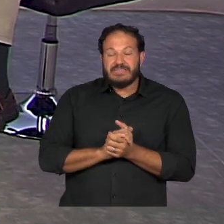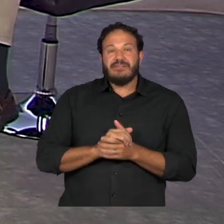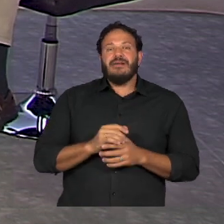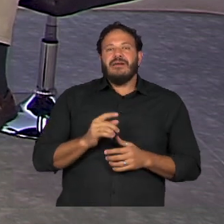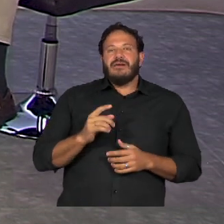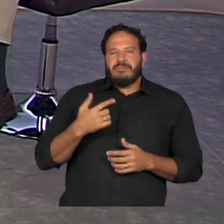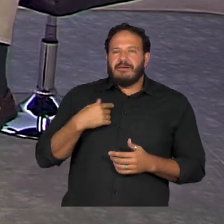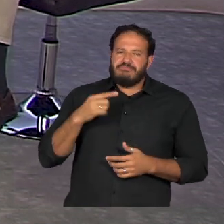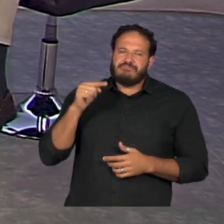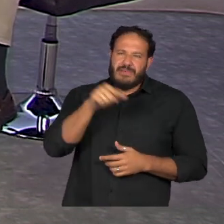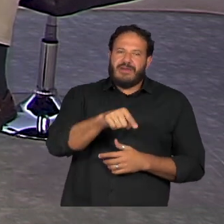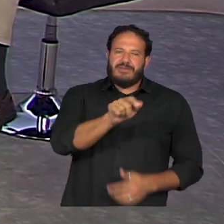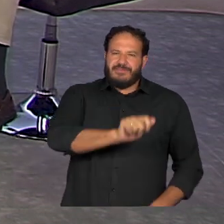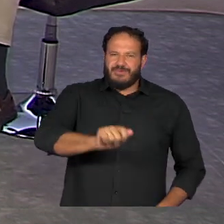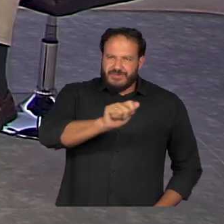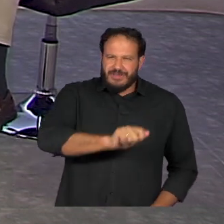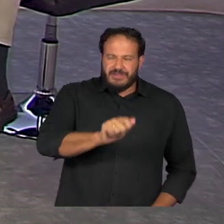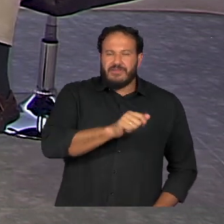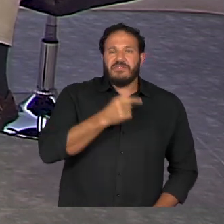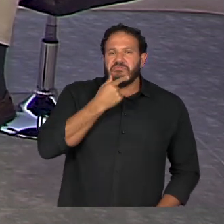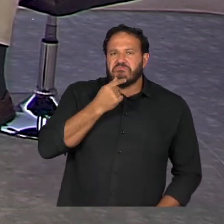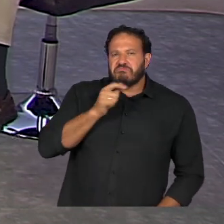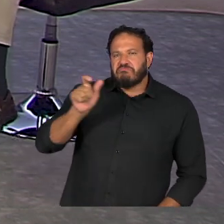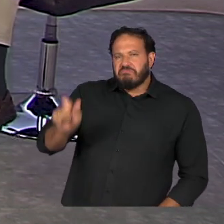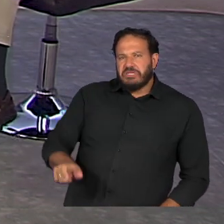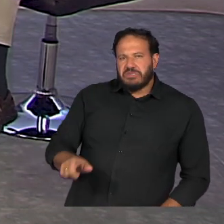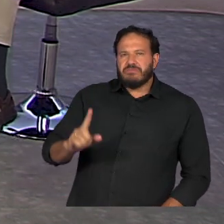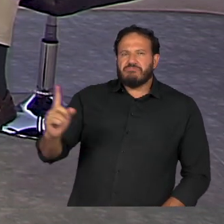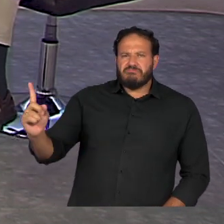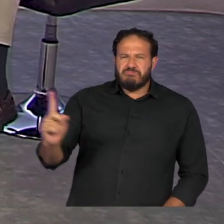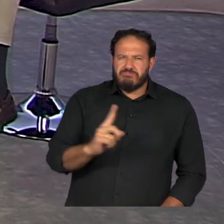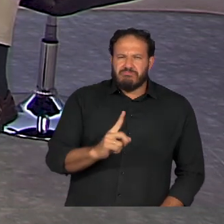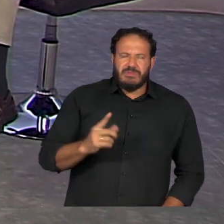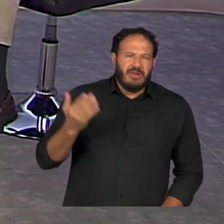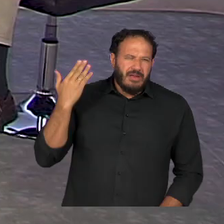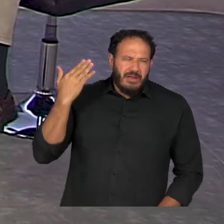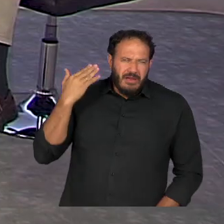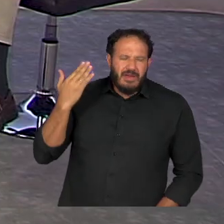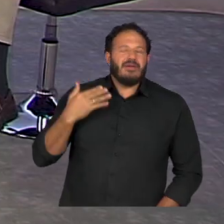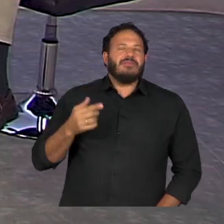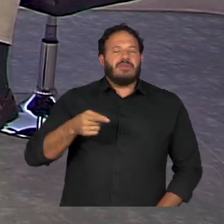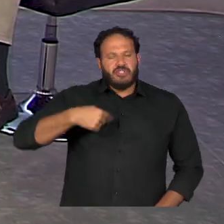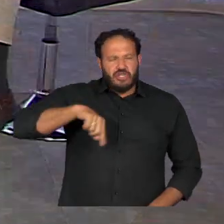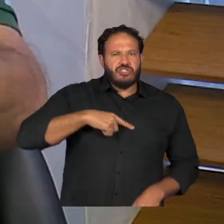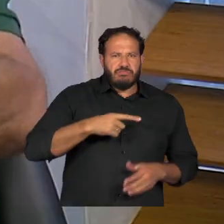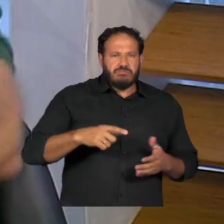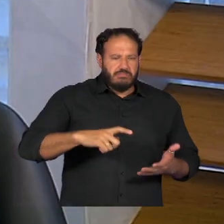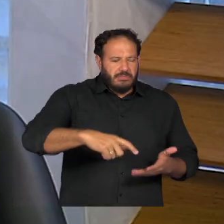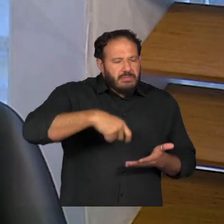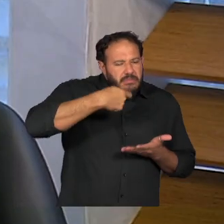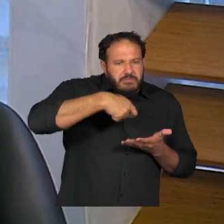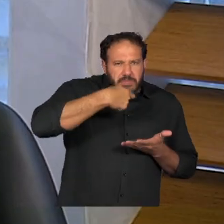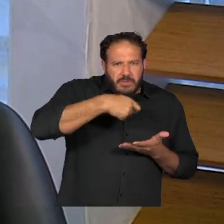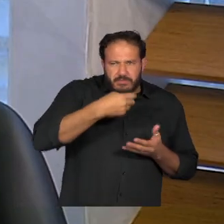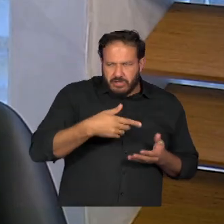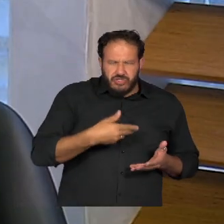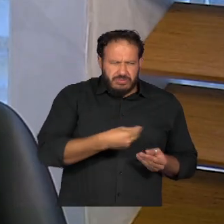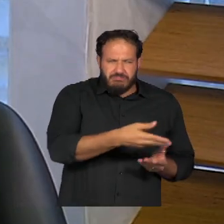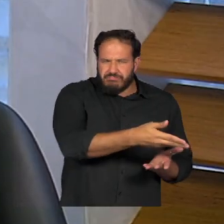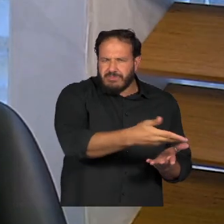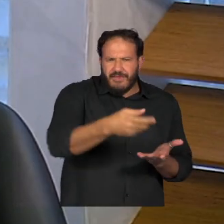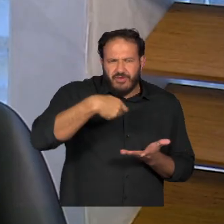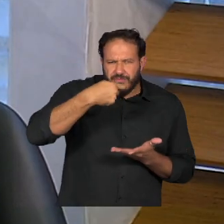recebeu lá um um menino que e naquela época nós estávamos fornecendo refeições também e esse